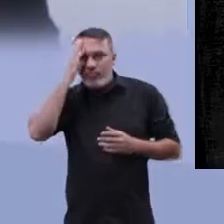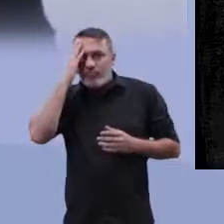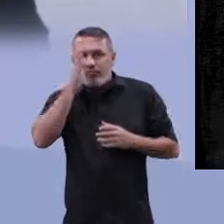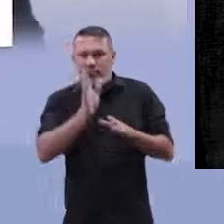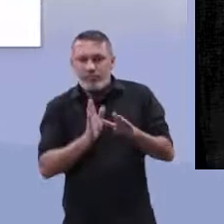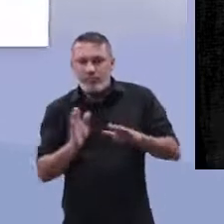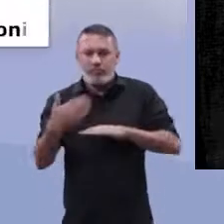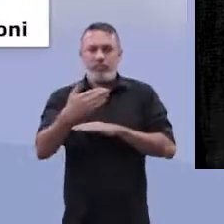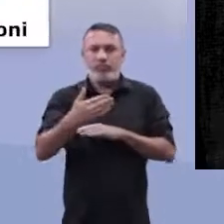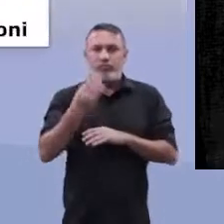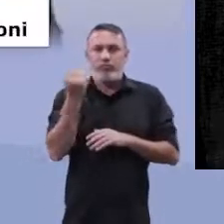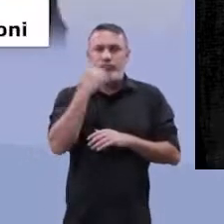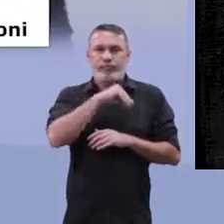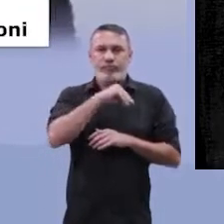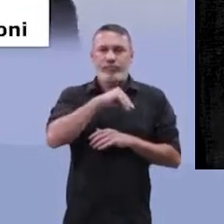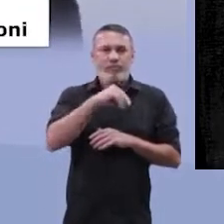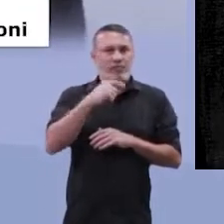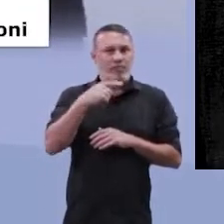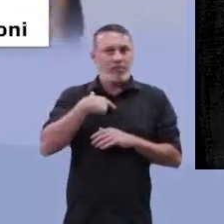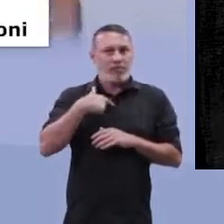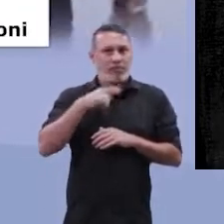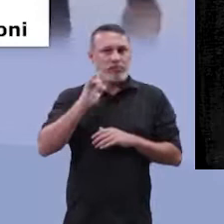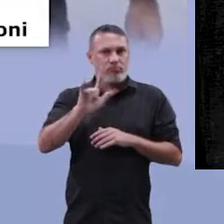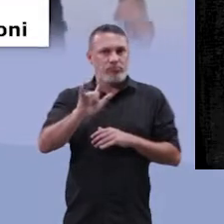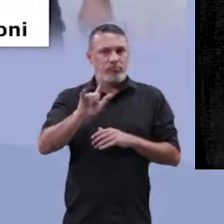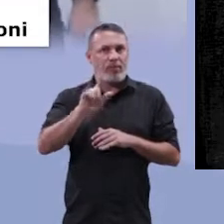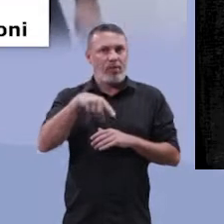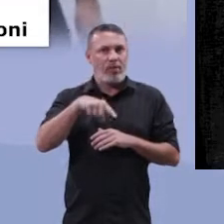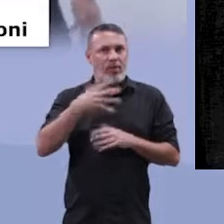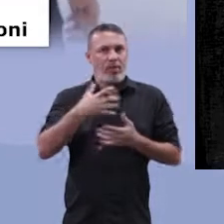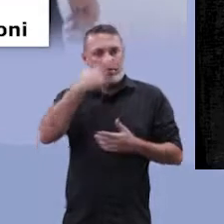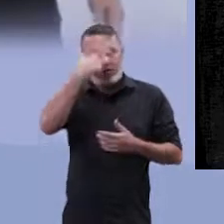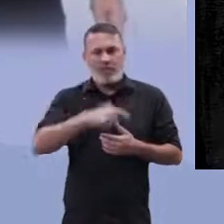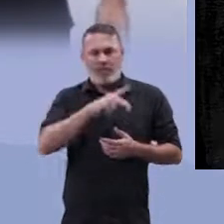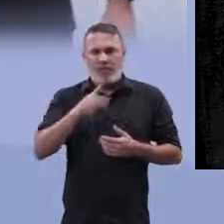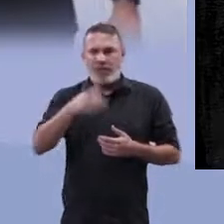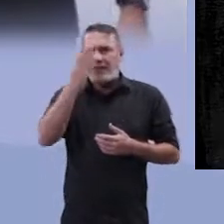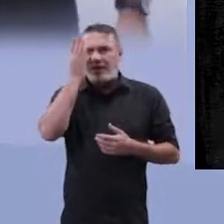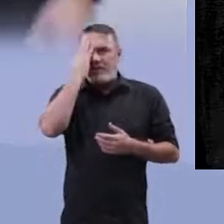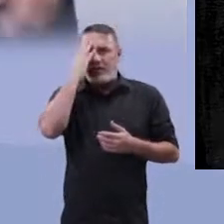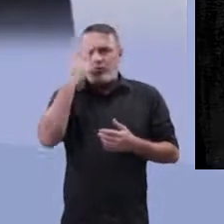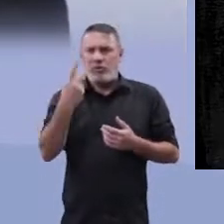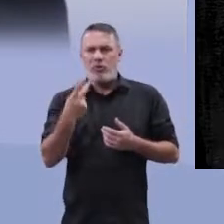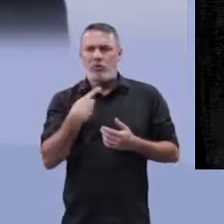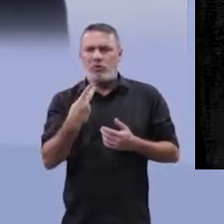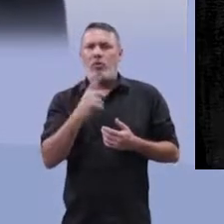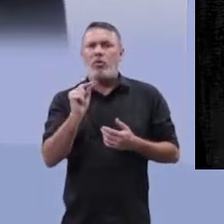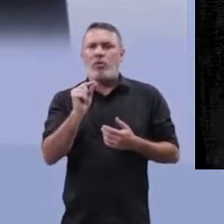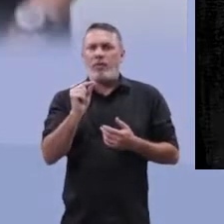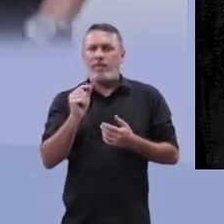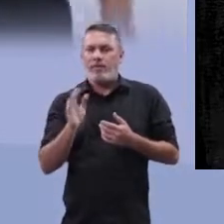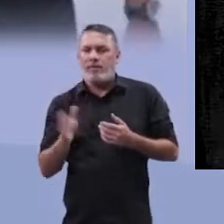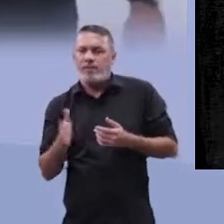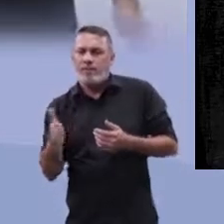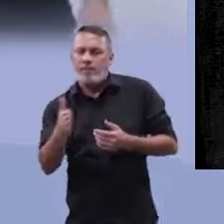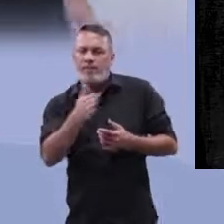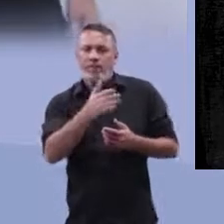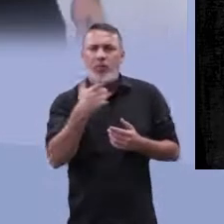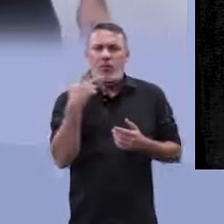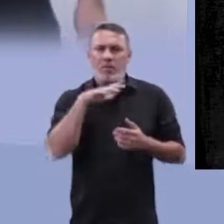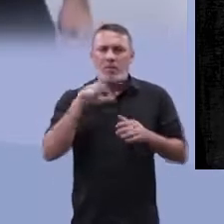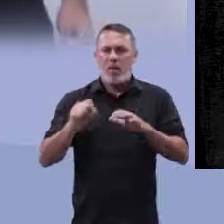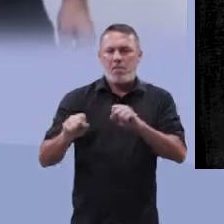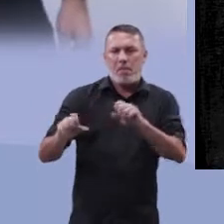Fala, hacker do meu coração, professor Hélio Hacker na área com mais uma aula hacker para você nessa